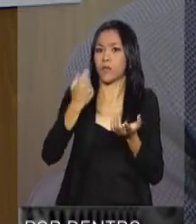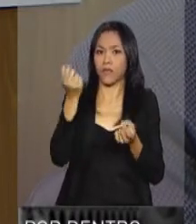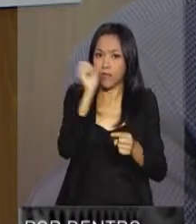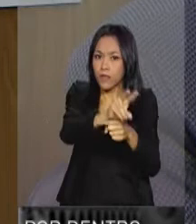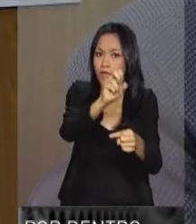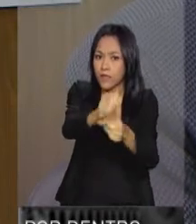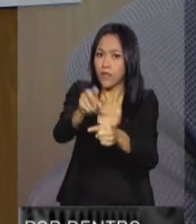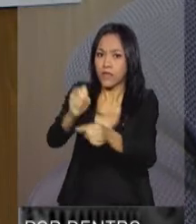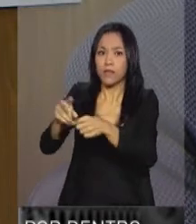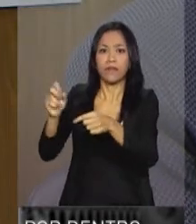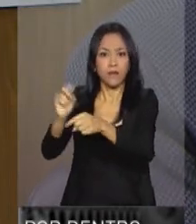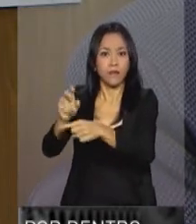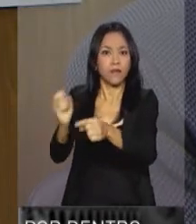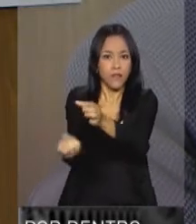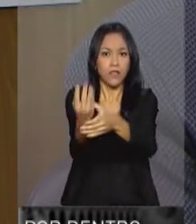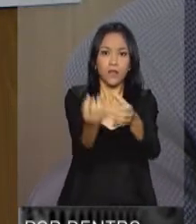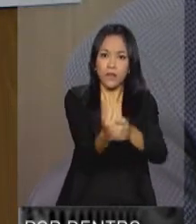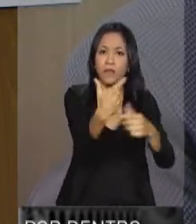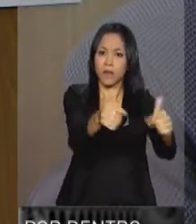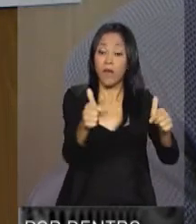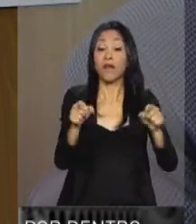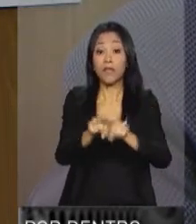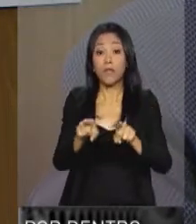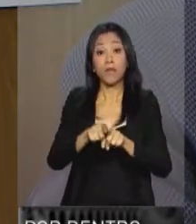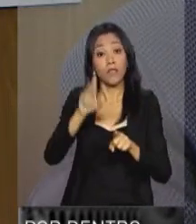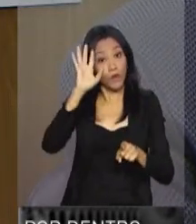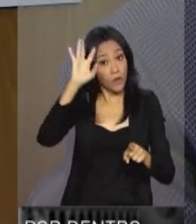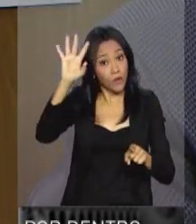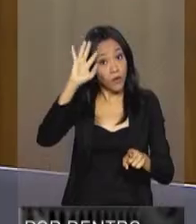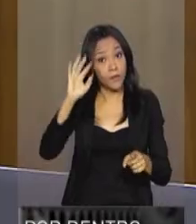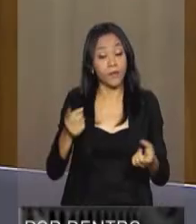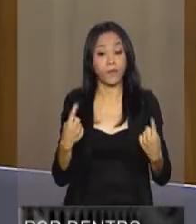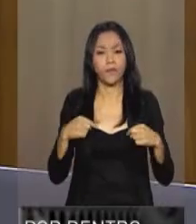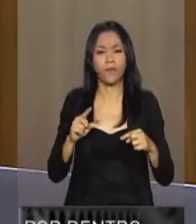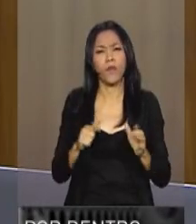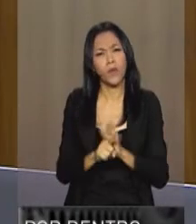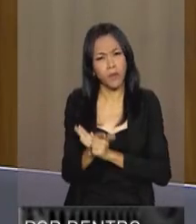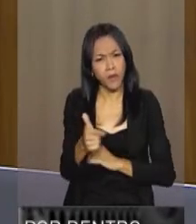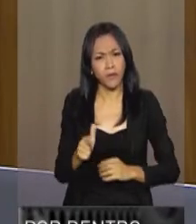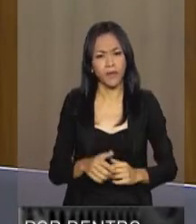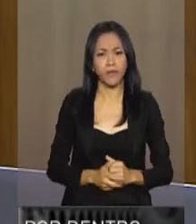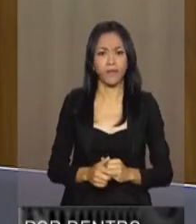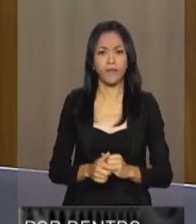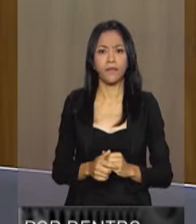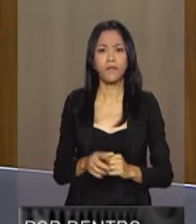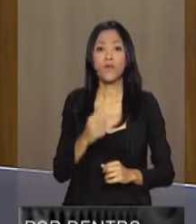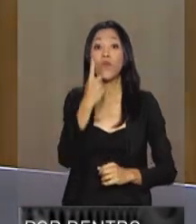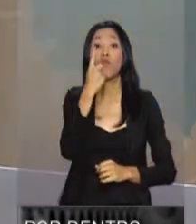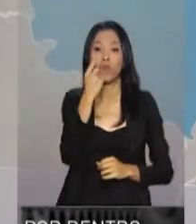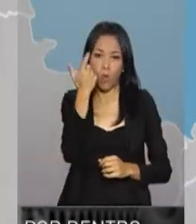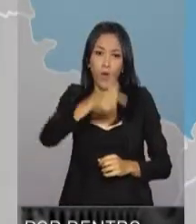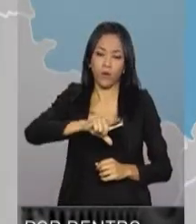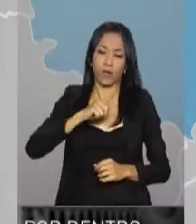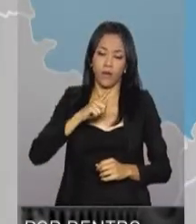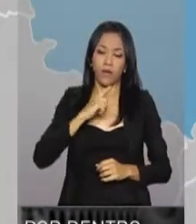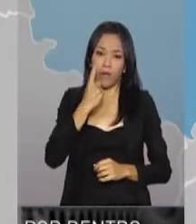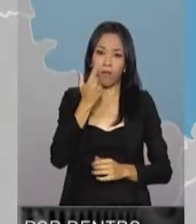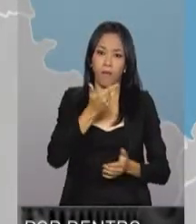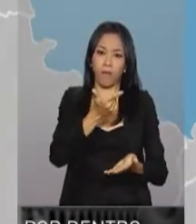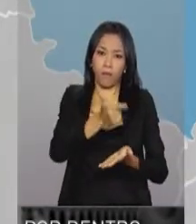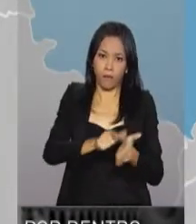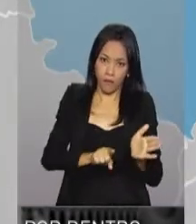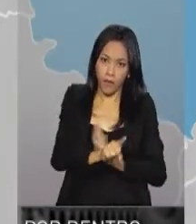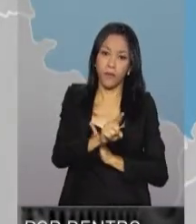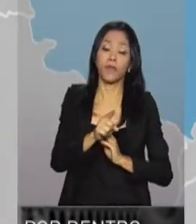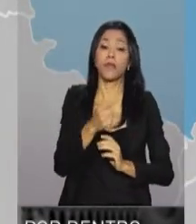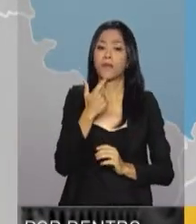renda especialmente realizando sonhos fernando mais alguma pergunta ministro só mais uma pergunta é recentemente obteve